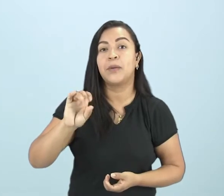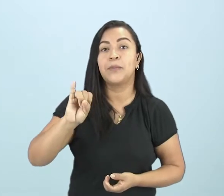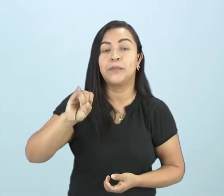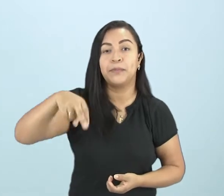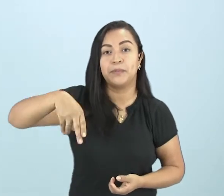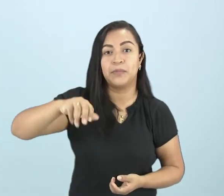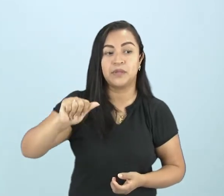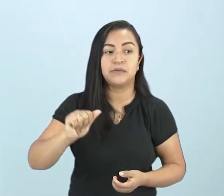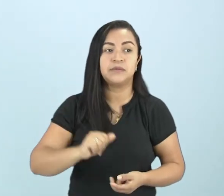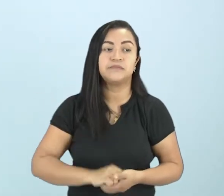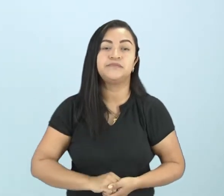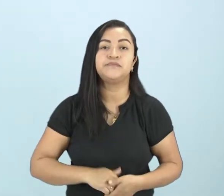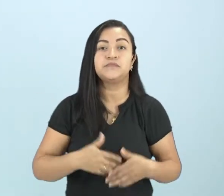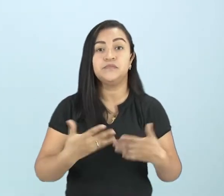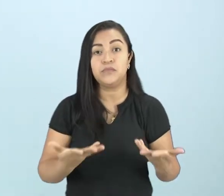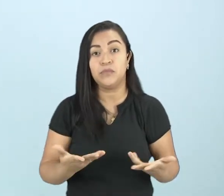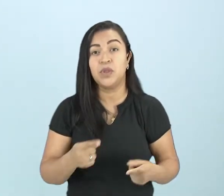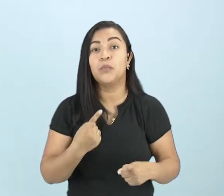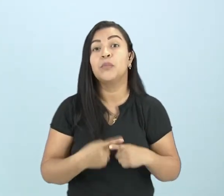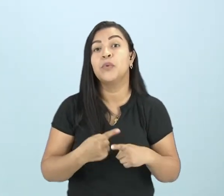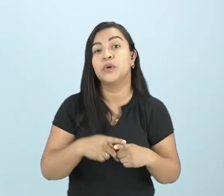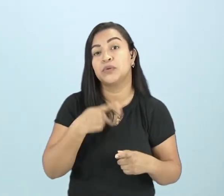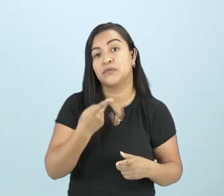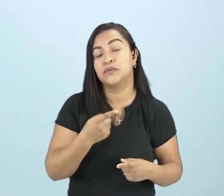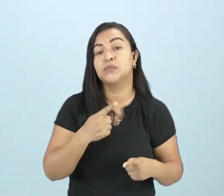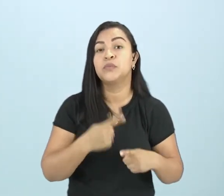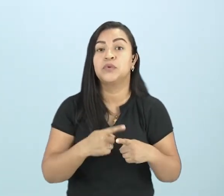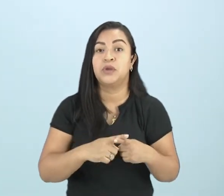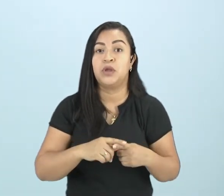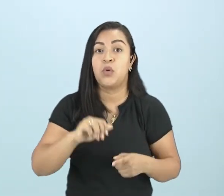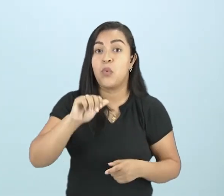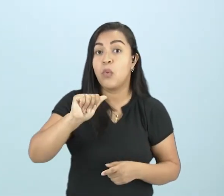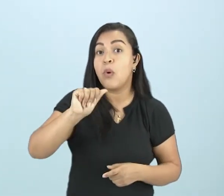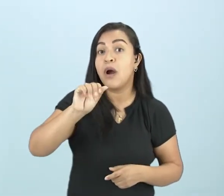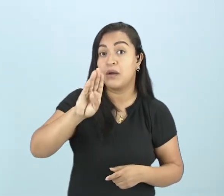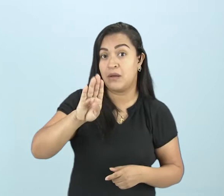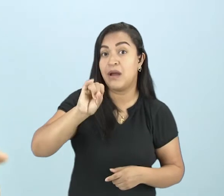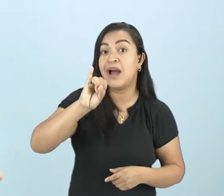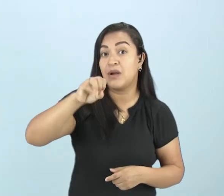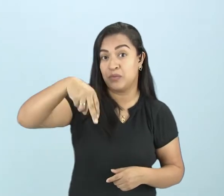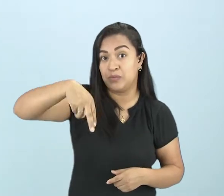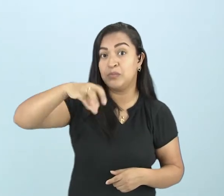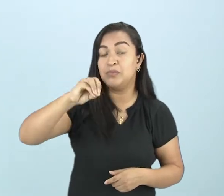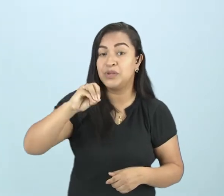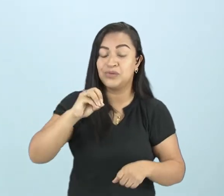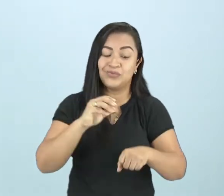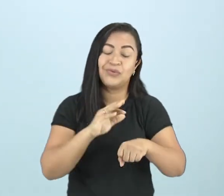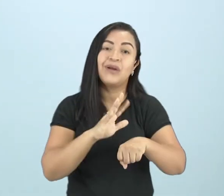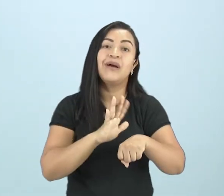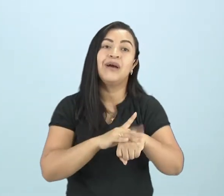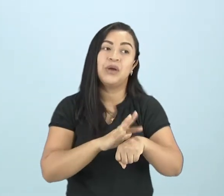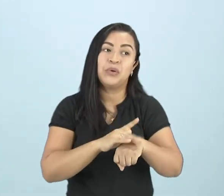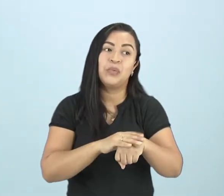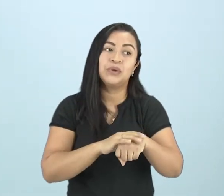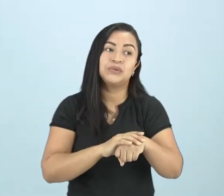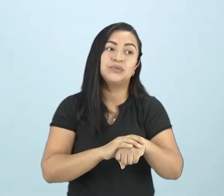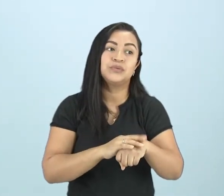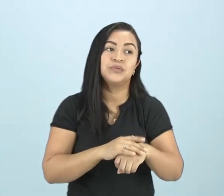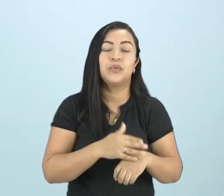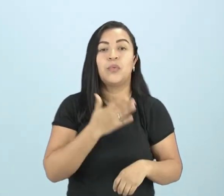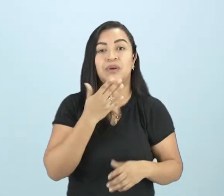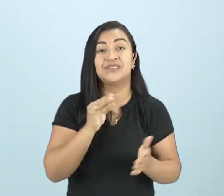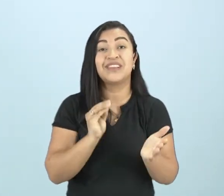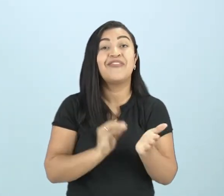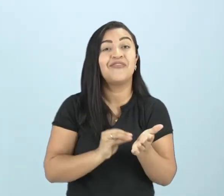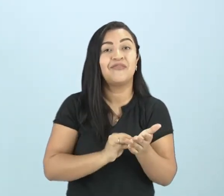isso? Porque como o albinismo ele é uma doença rara de se acontecer, ele pode